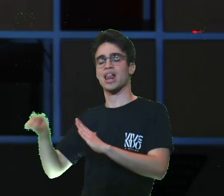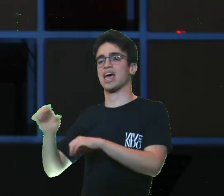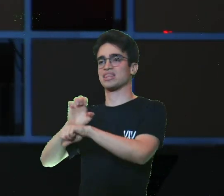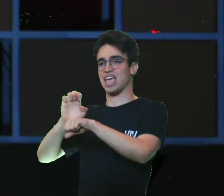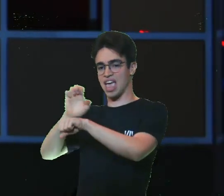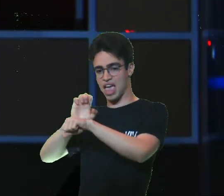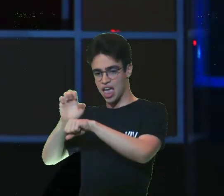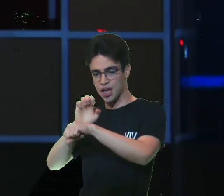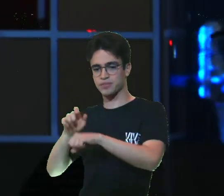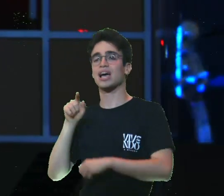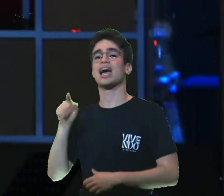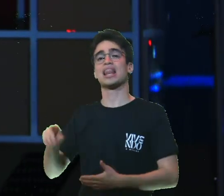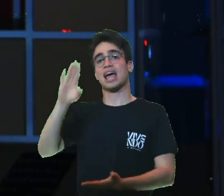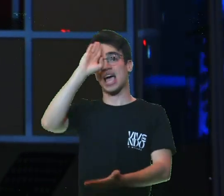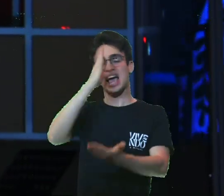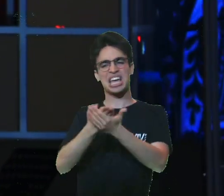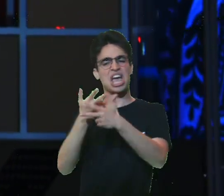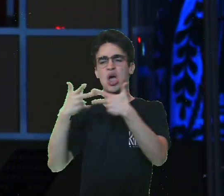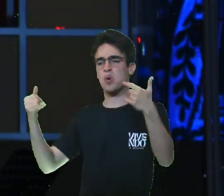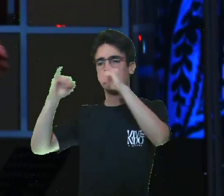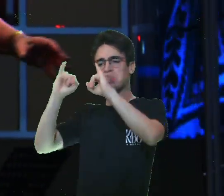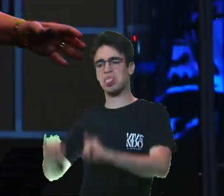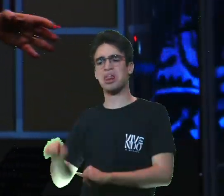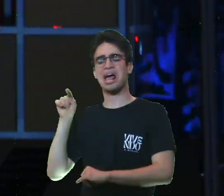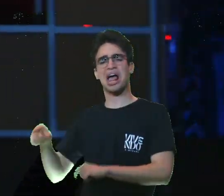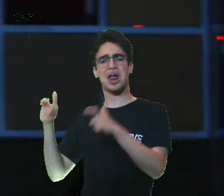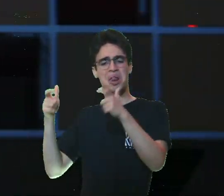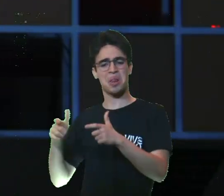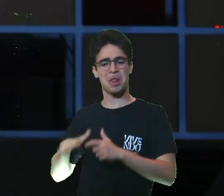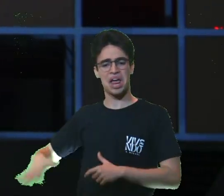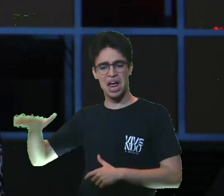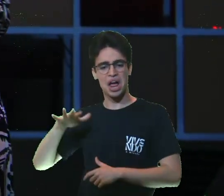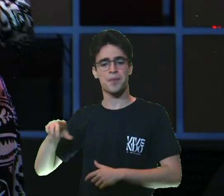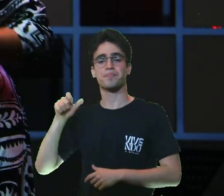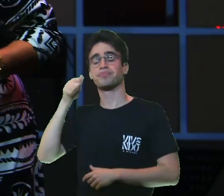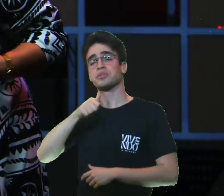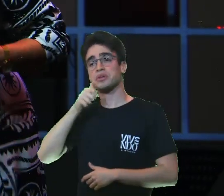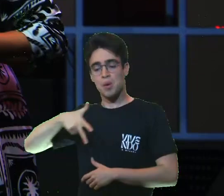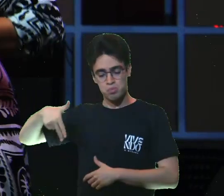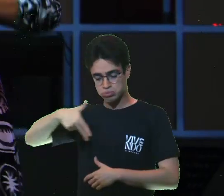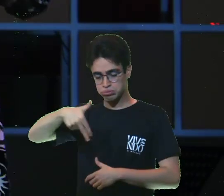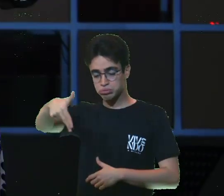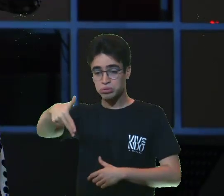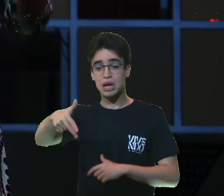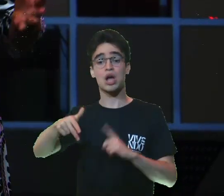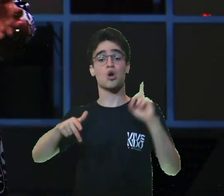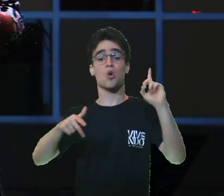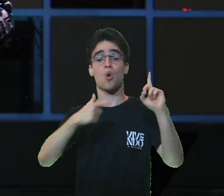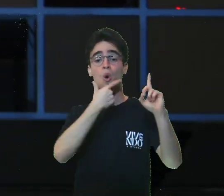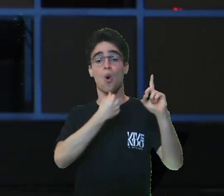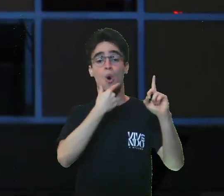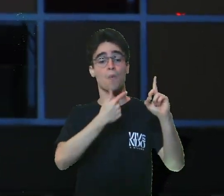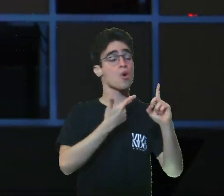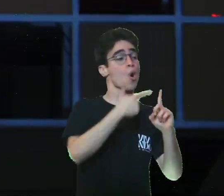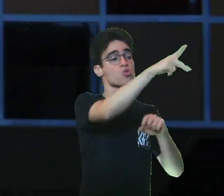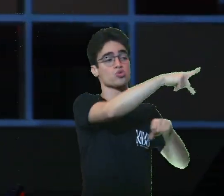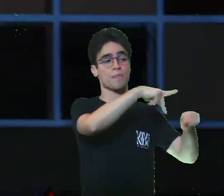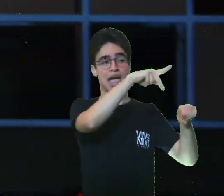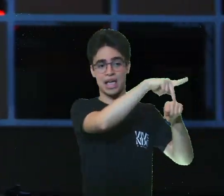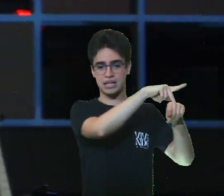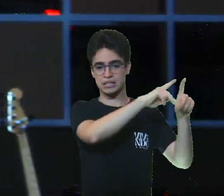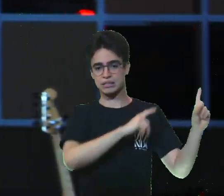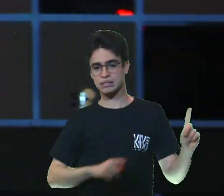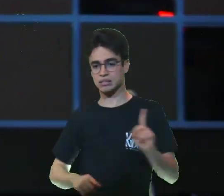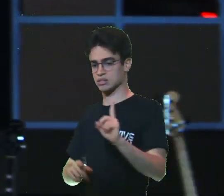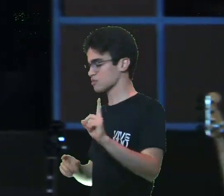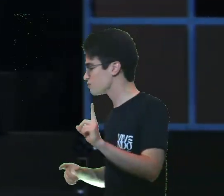na fé que predomina naquela região. Ela está andando na rua e um homem de outra nação